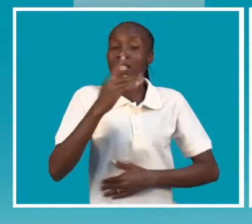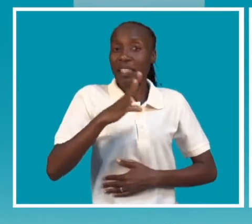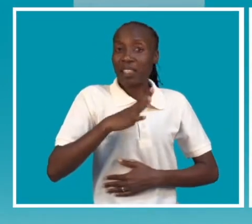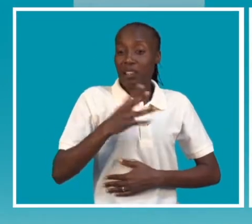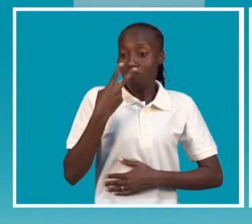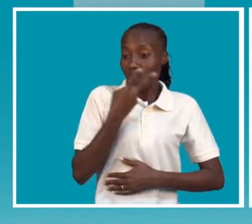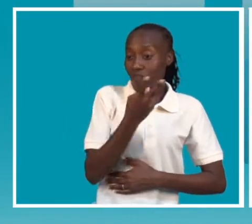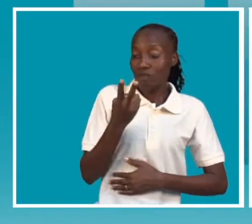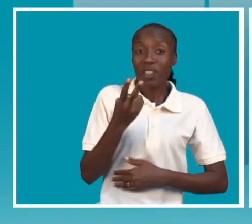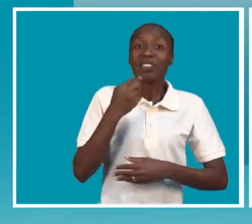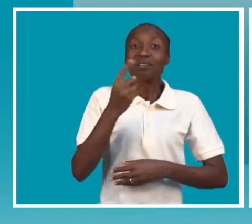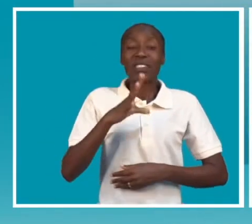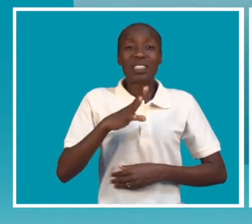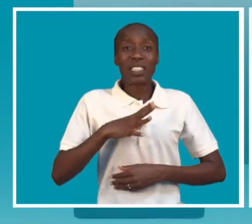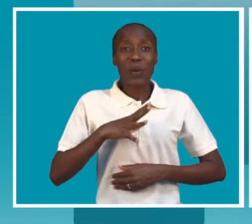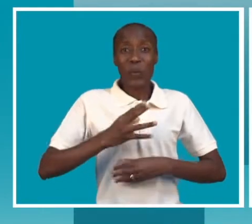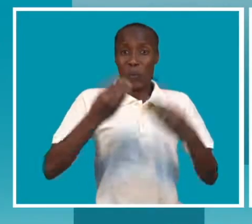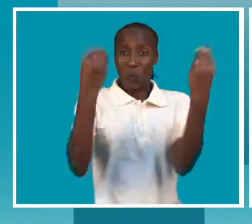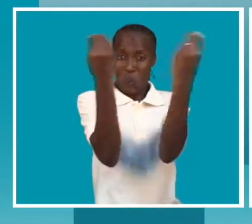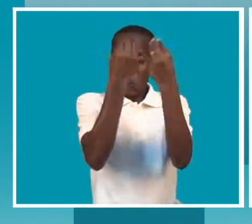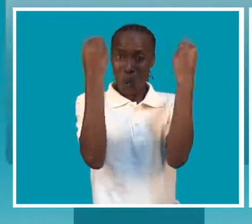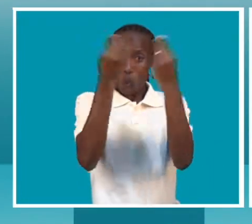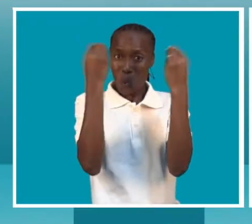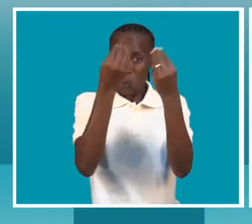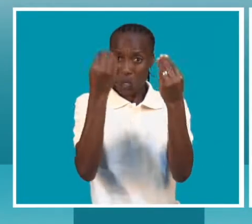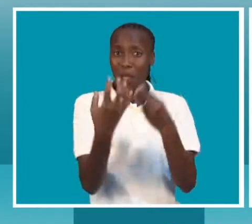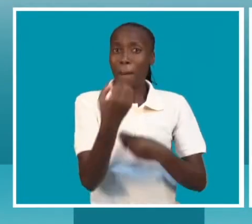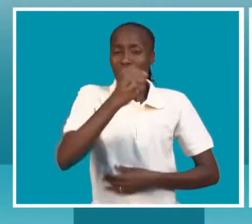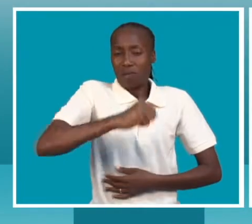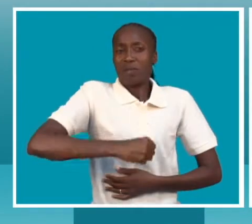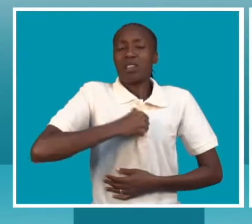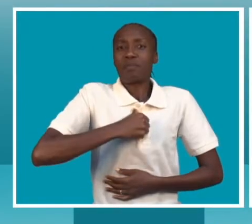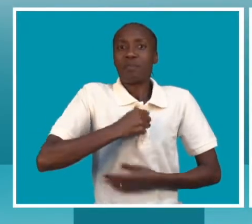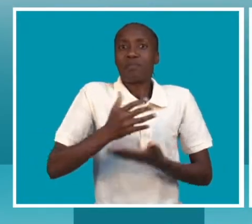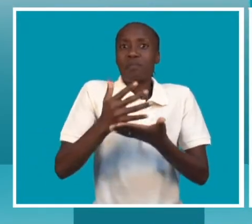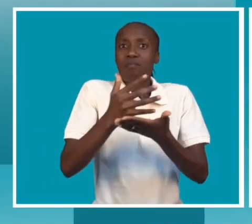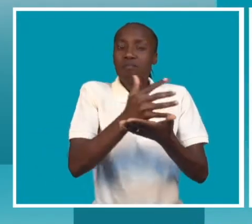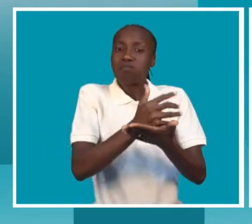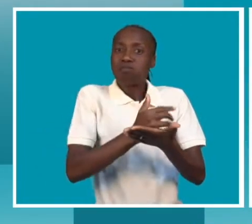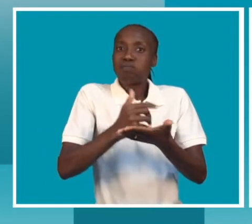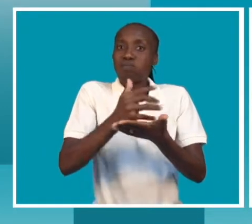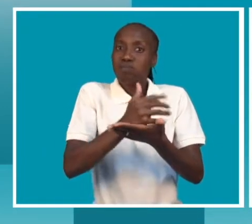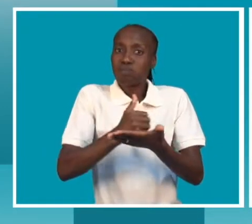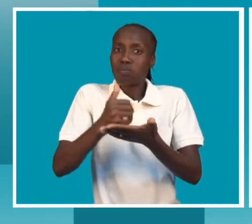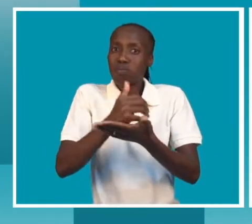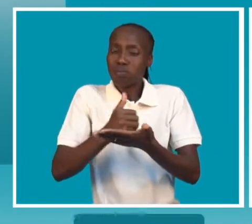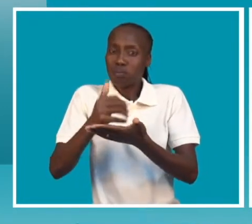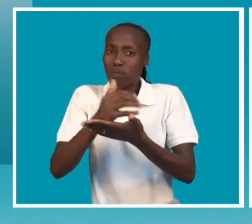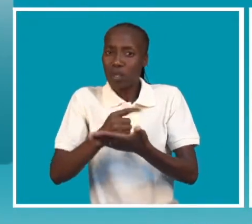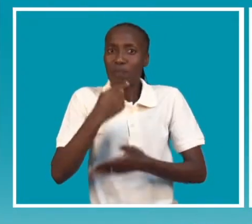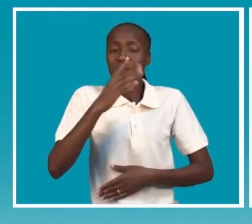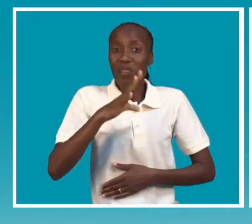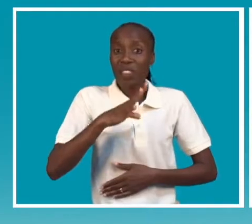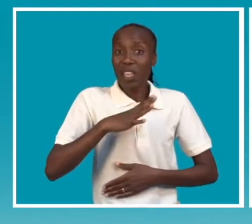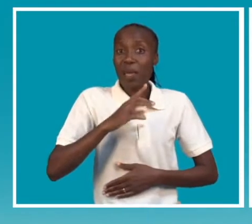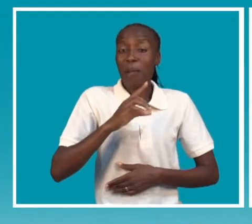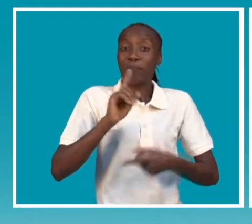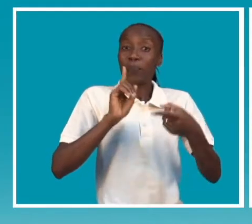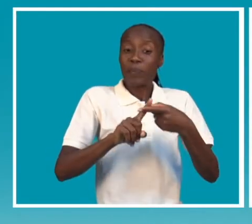nós damos são cursos complementares ou de empreendedorismo. Assim, podemos dizer, complementar, temos a informática,